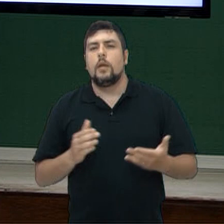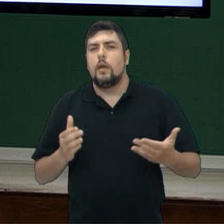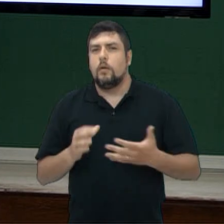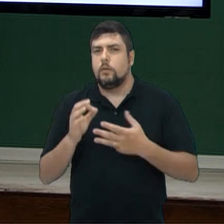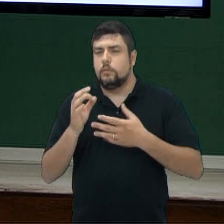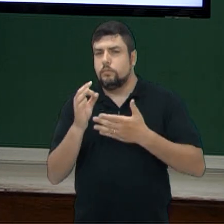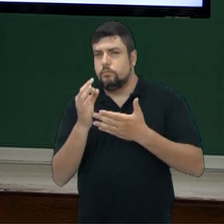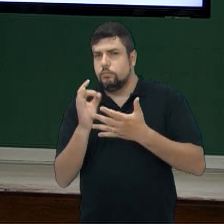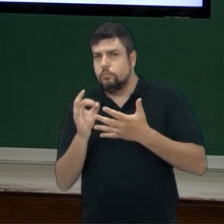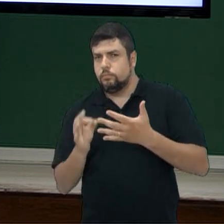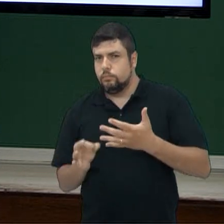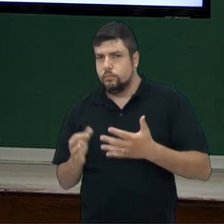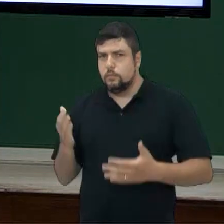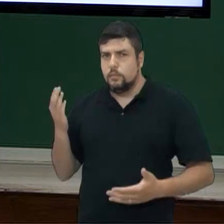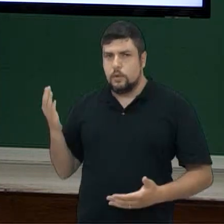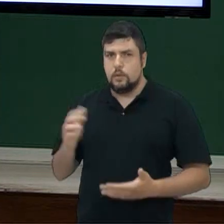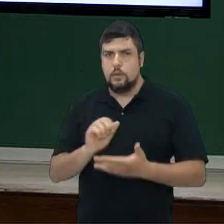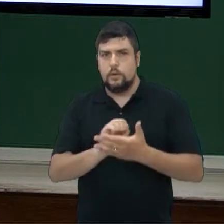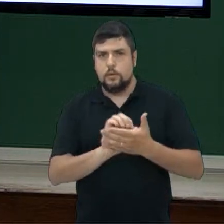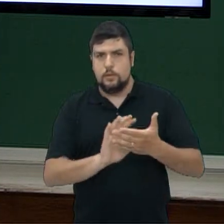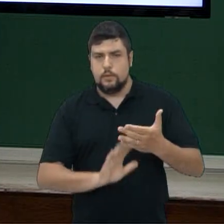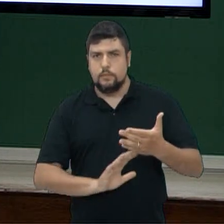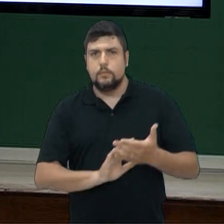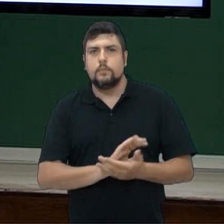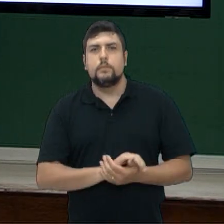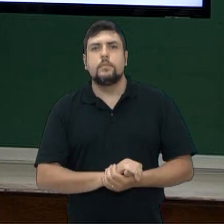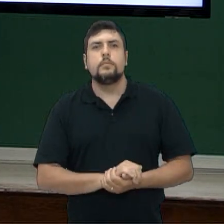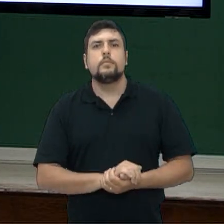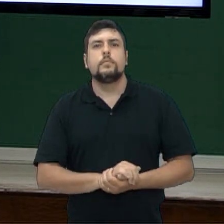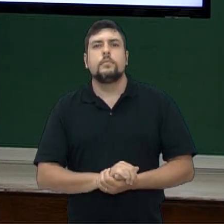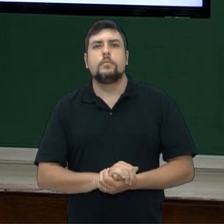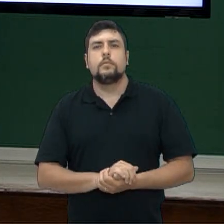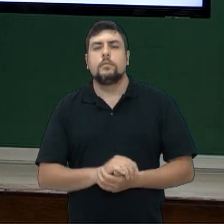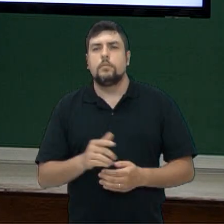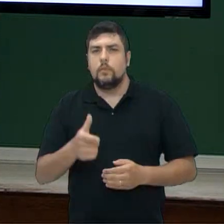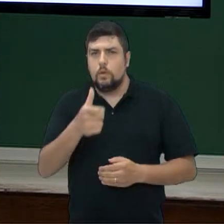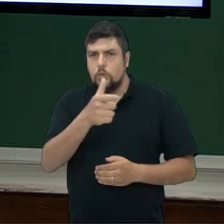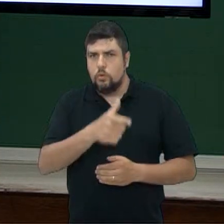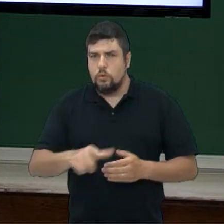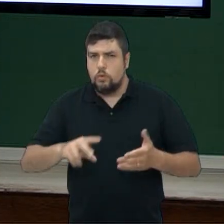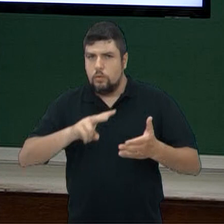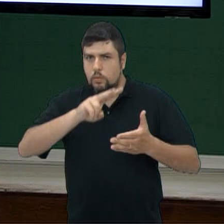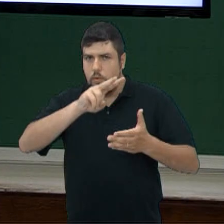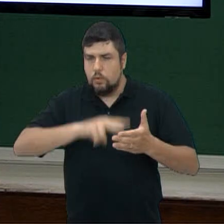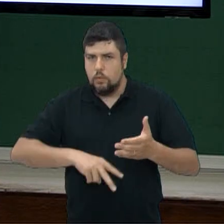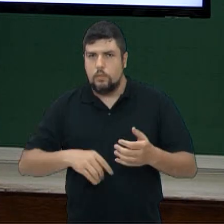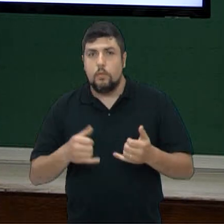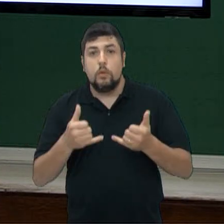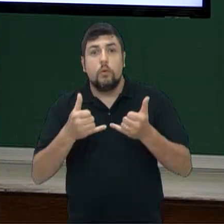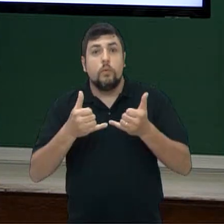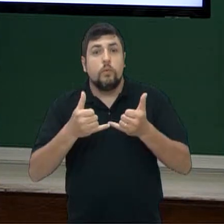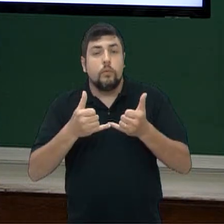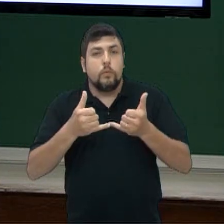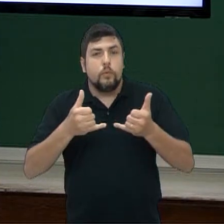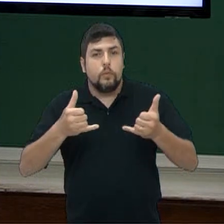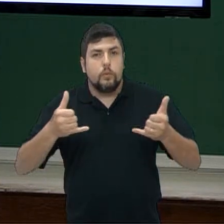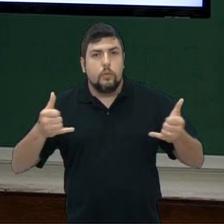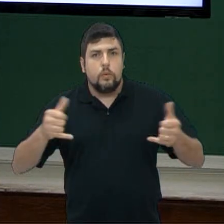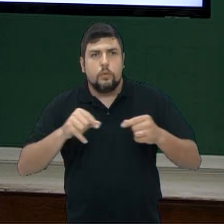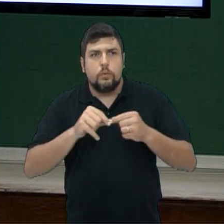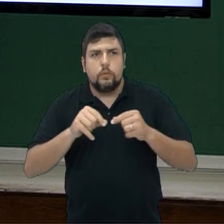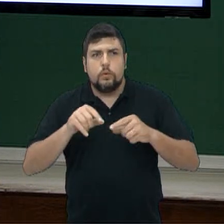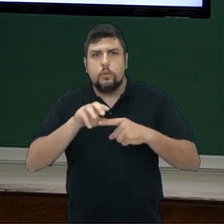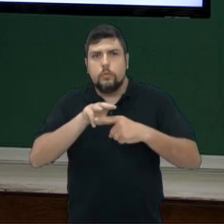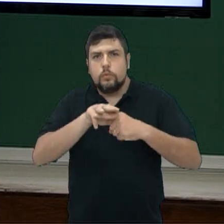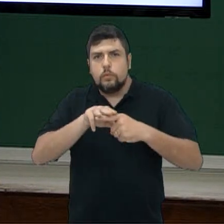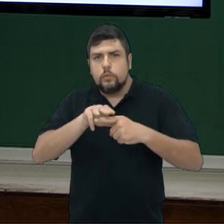né, desse exercício. Ó, vou ler de novo, então. Ao aumentarmos o comprimento de um resistor,